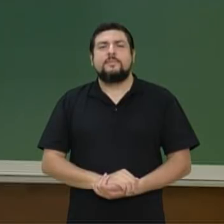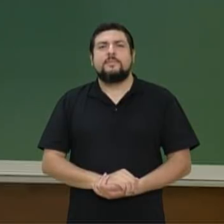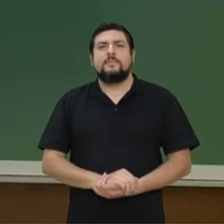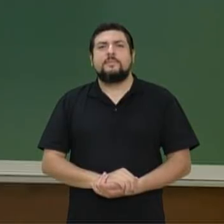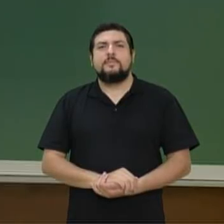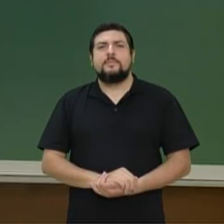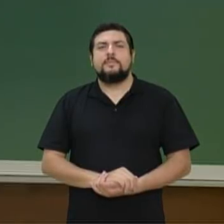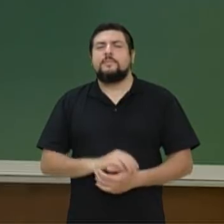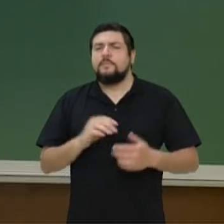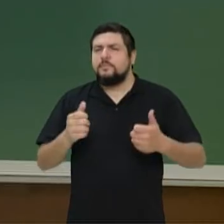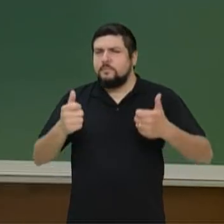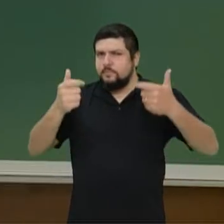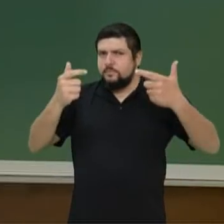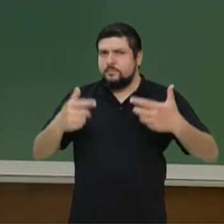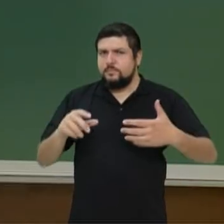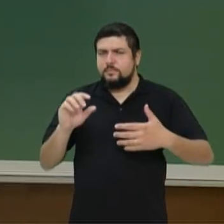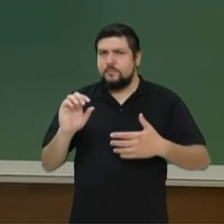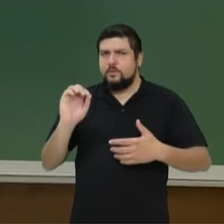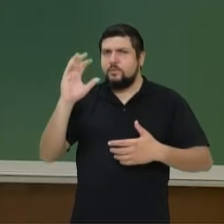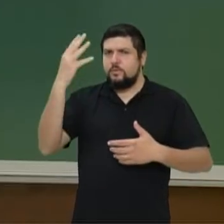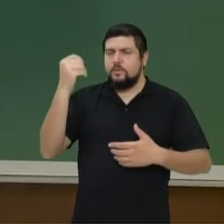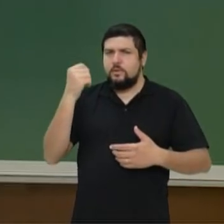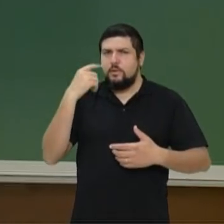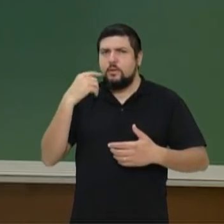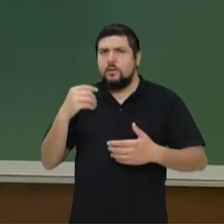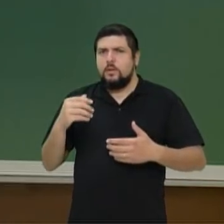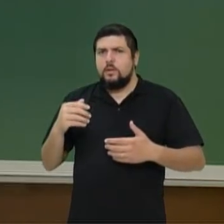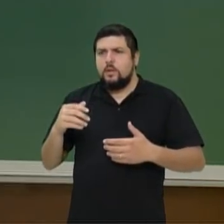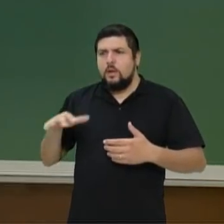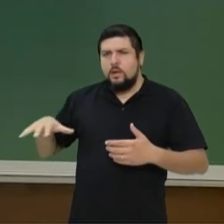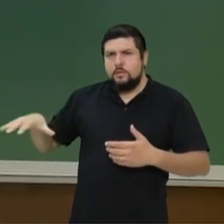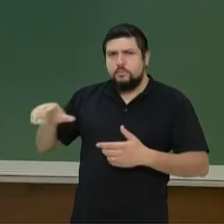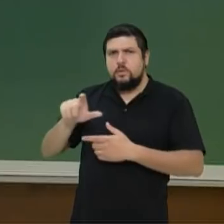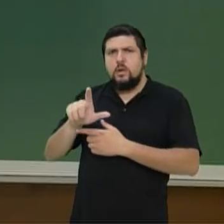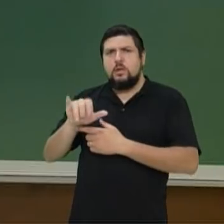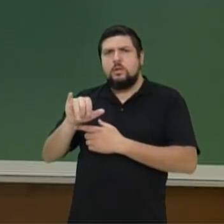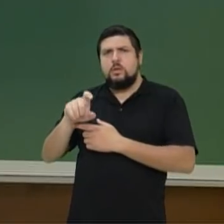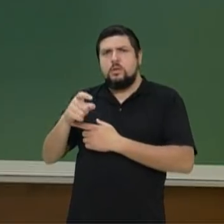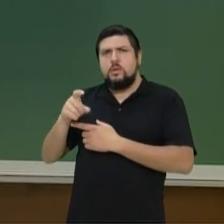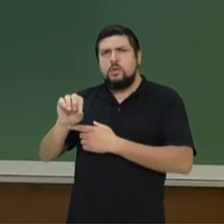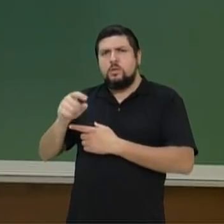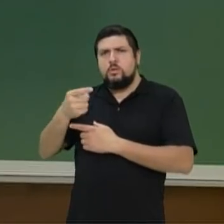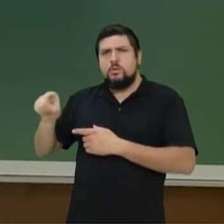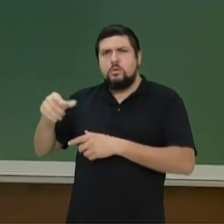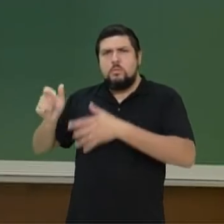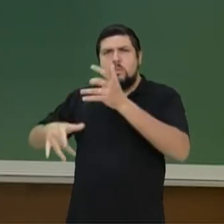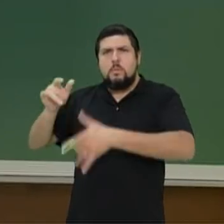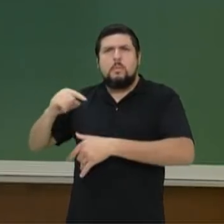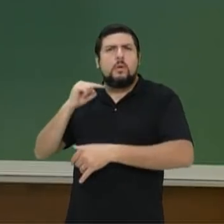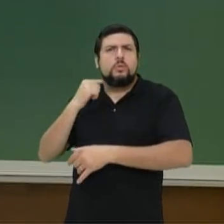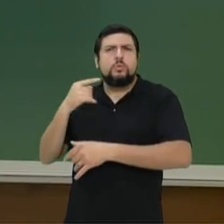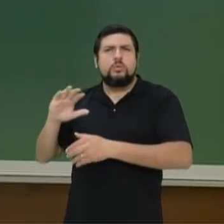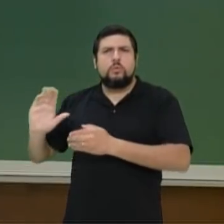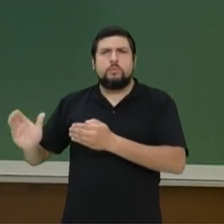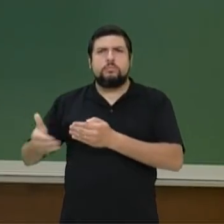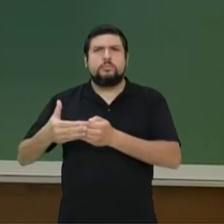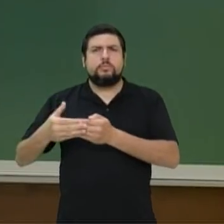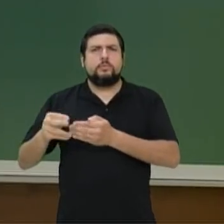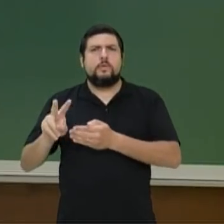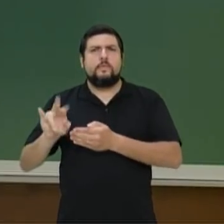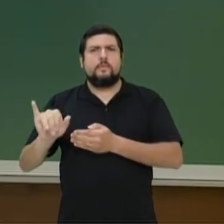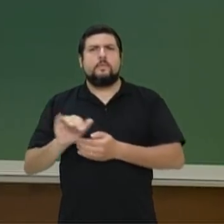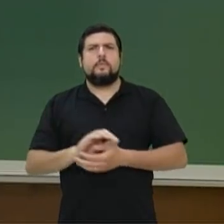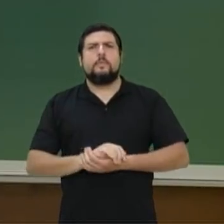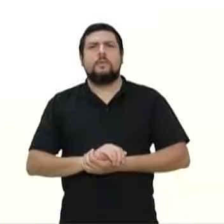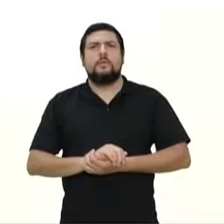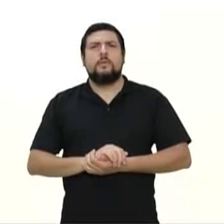quando diz, vai finalmente encerrar as atividades do lixão da estrutural. Não é isso que ocorreu,